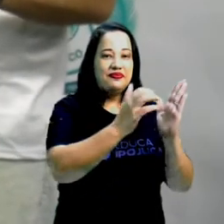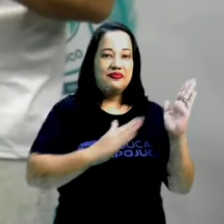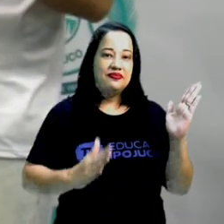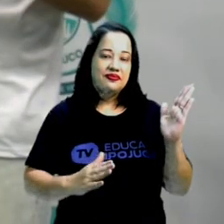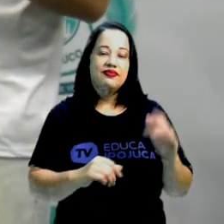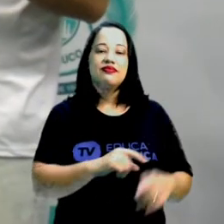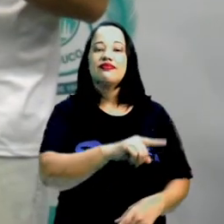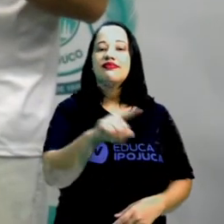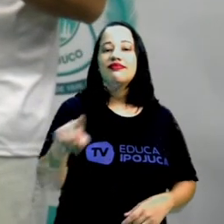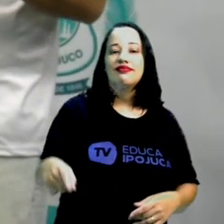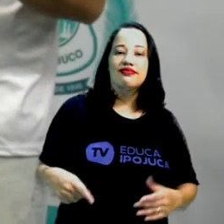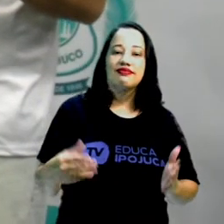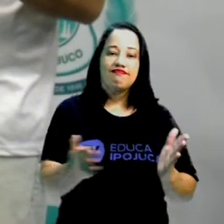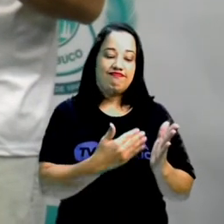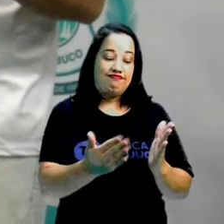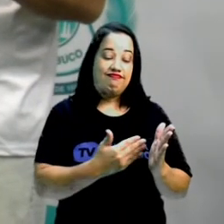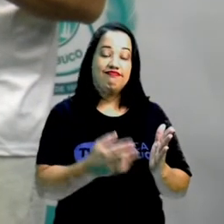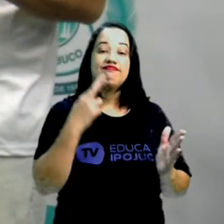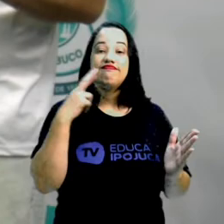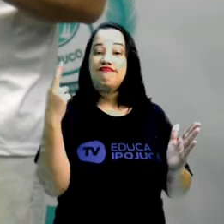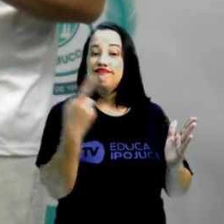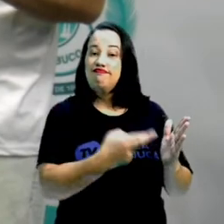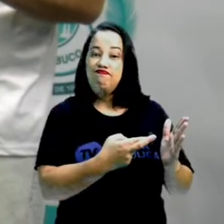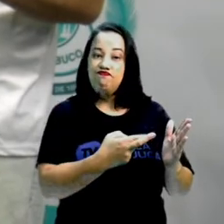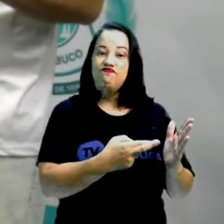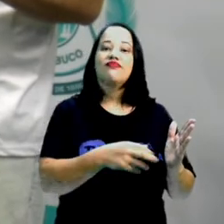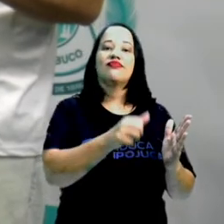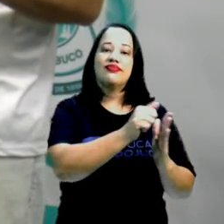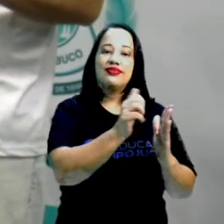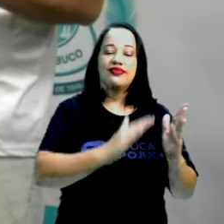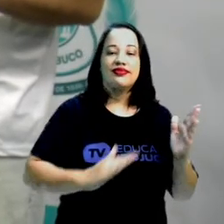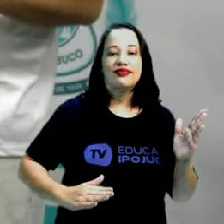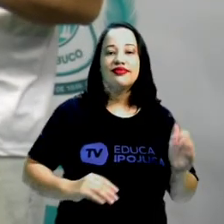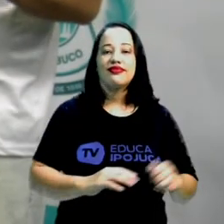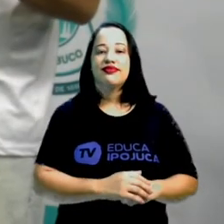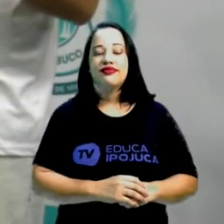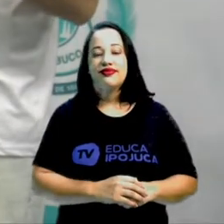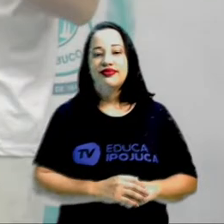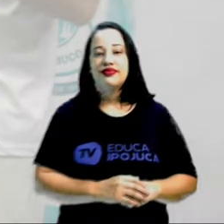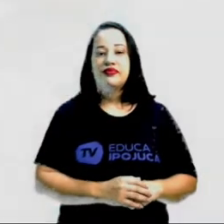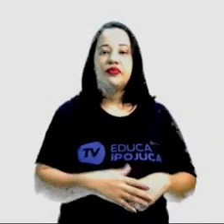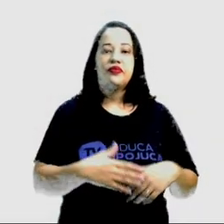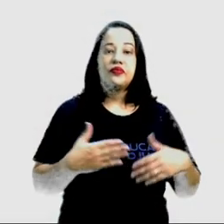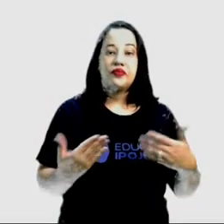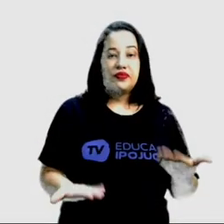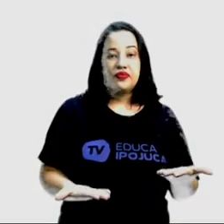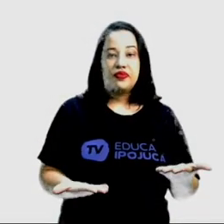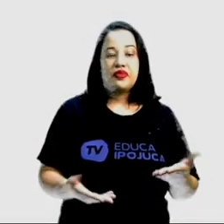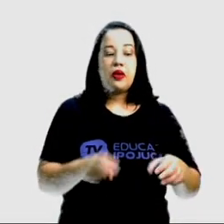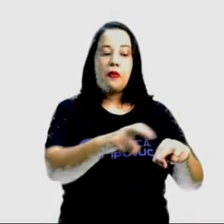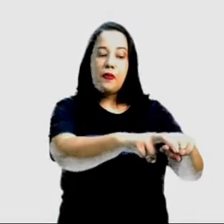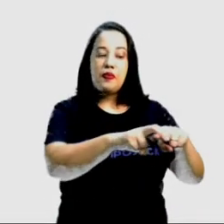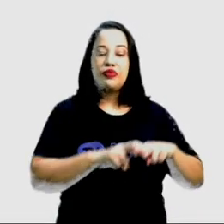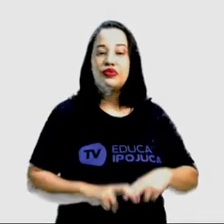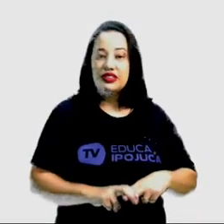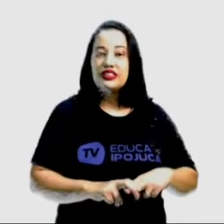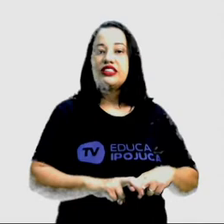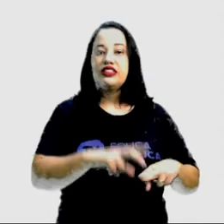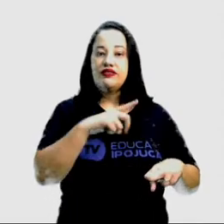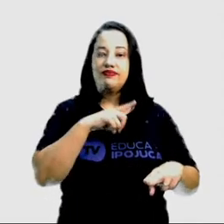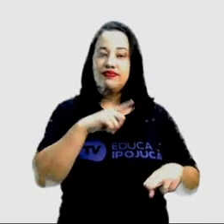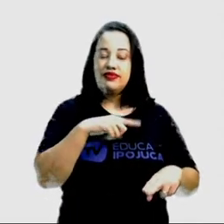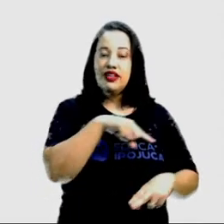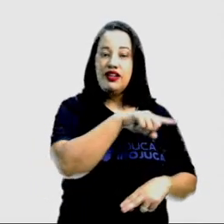Atividade. Peguem aí o caderno de vocês e respondam à seguinte atividade: quais foram os motivos que levaram